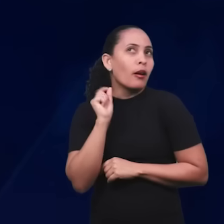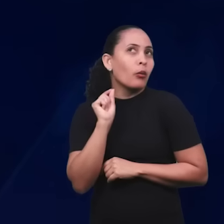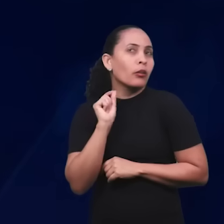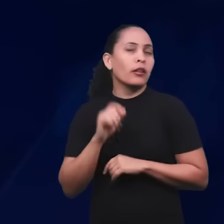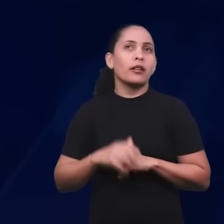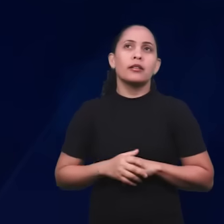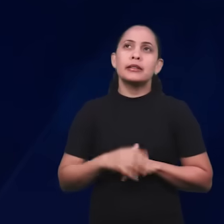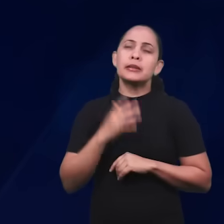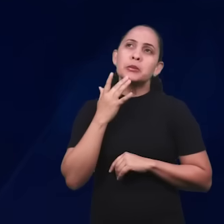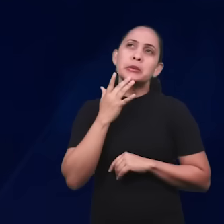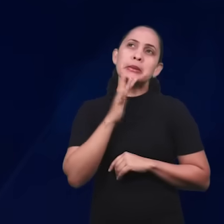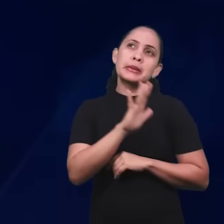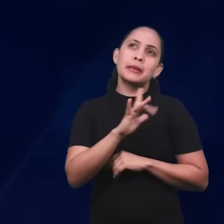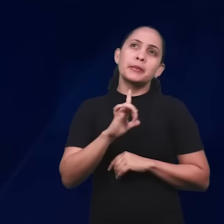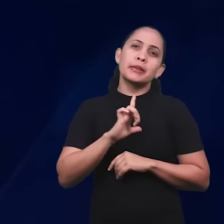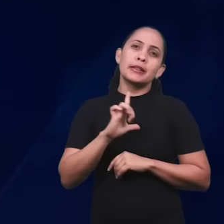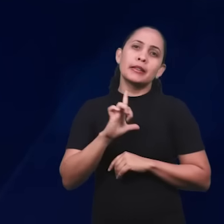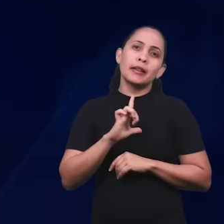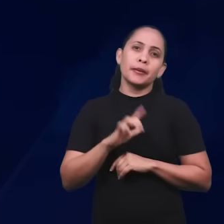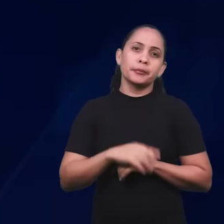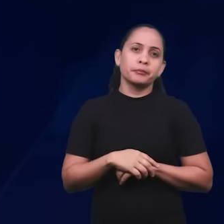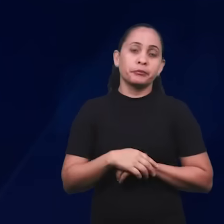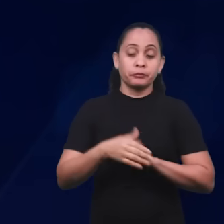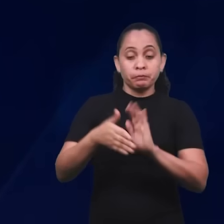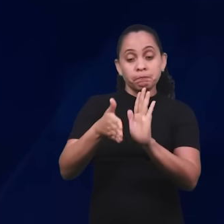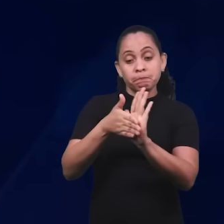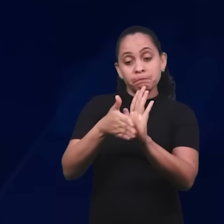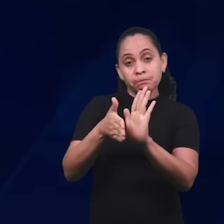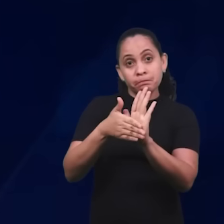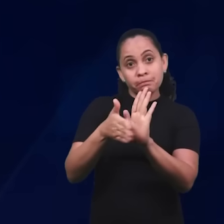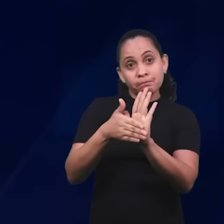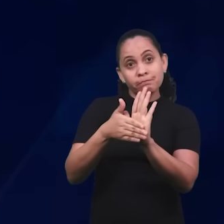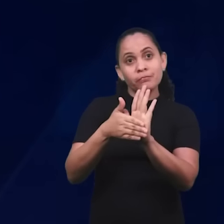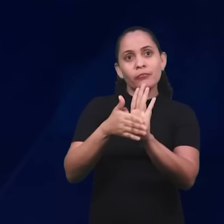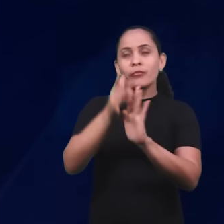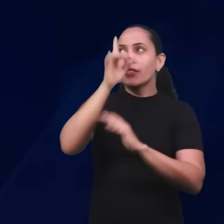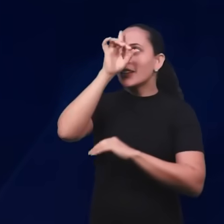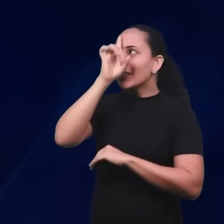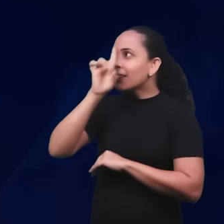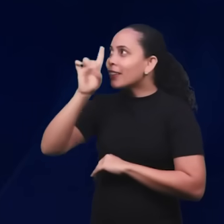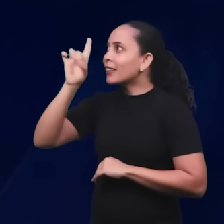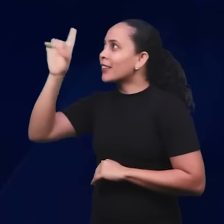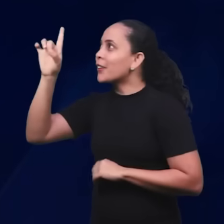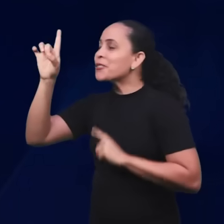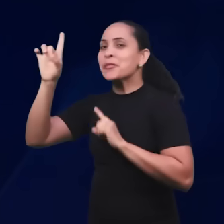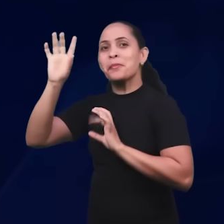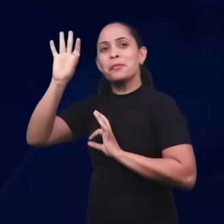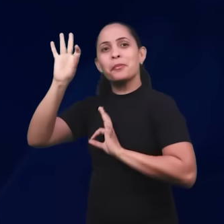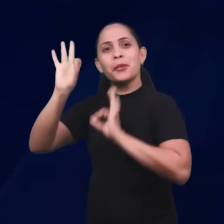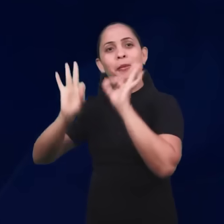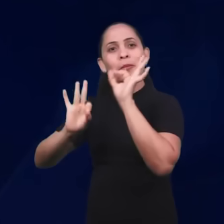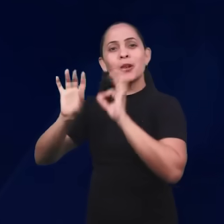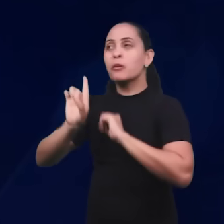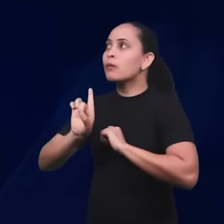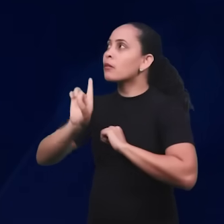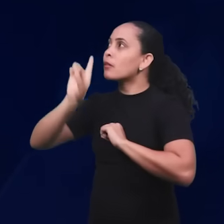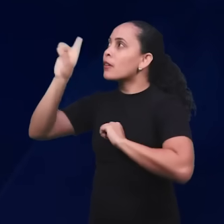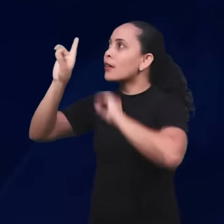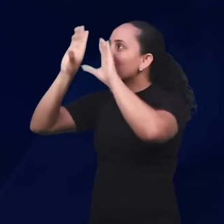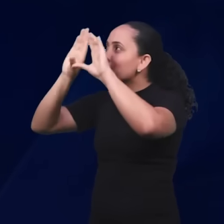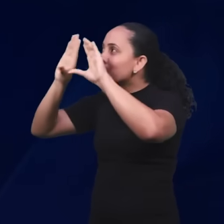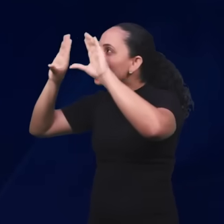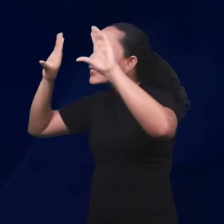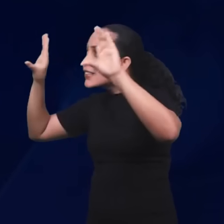não sabe que existe para ele, muitas vezes, um projeto que Deus elaborou na eternidade